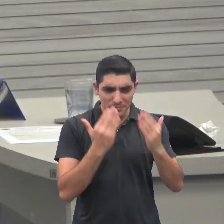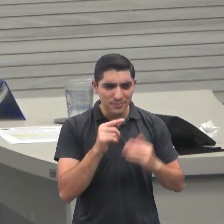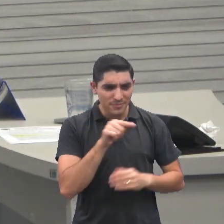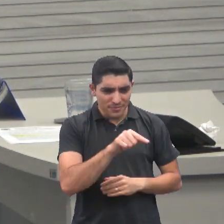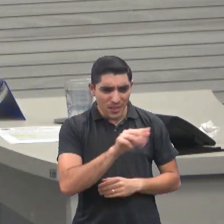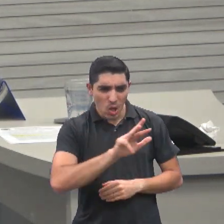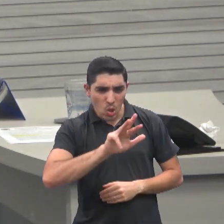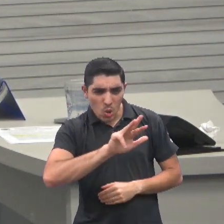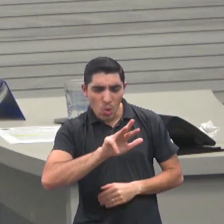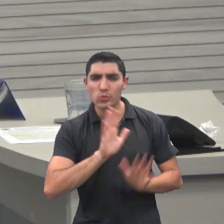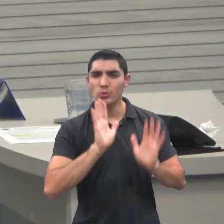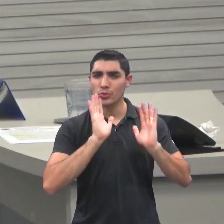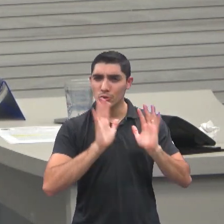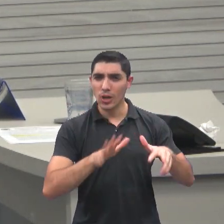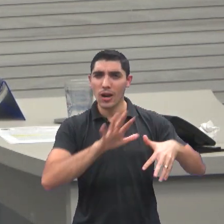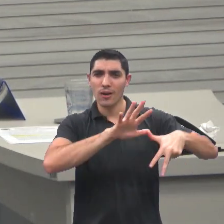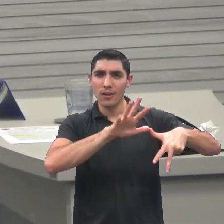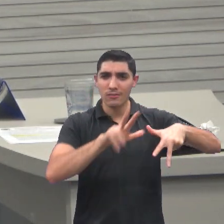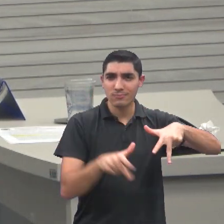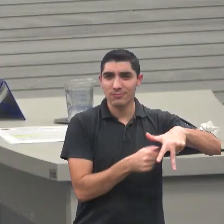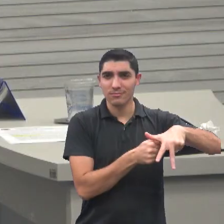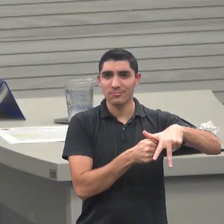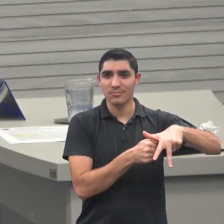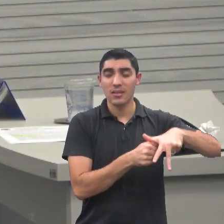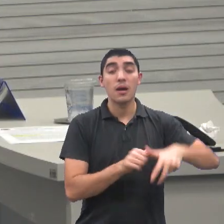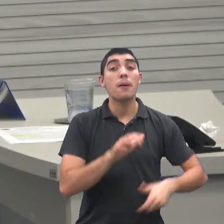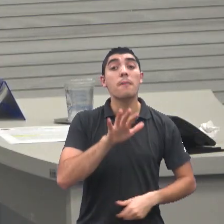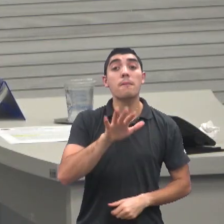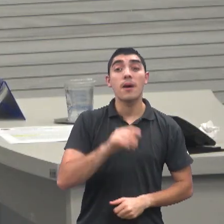corrupção. O Bolsonaro está sendo aqui